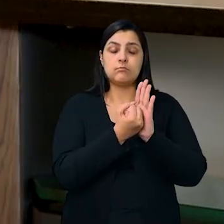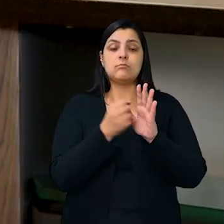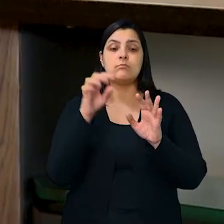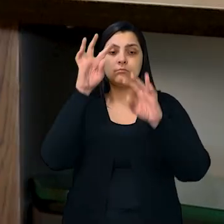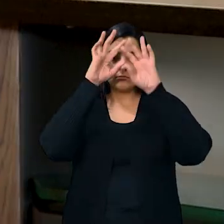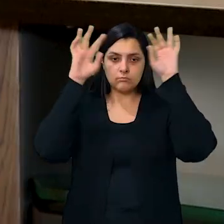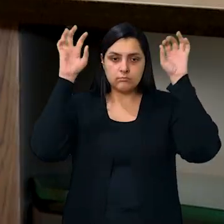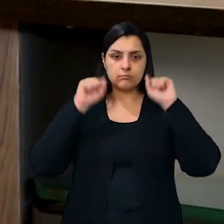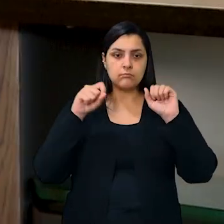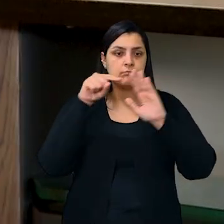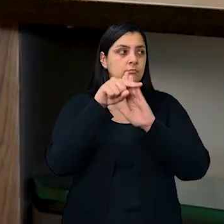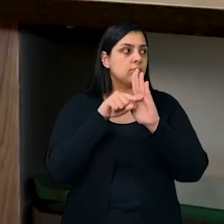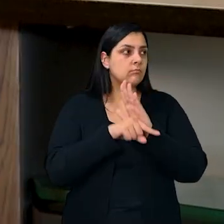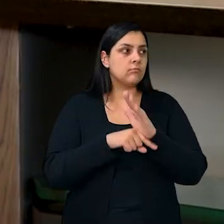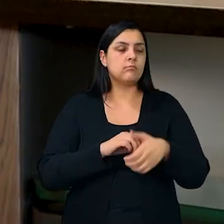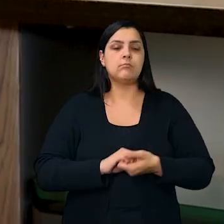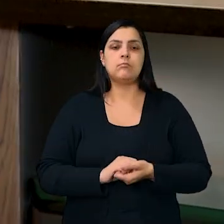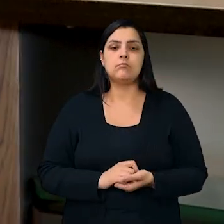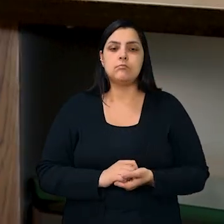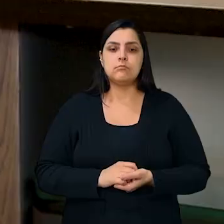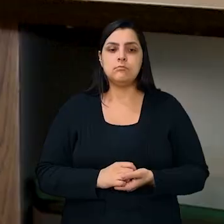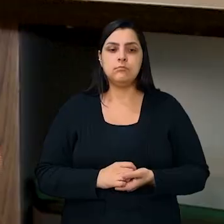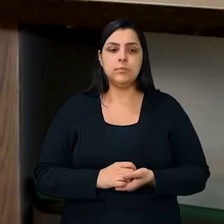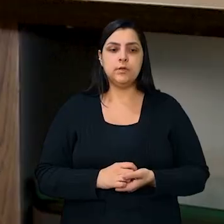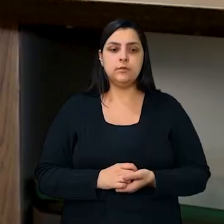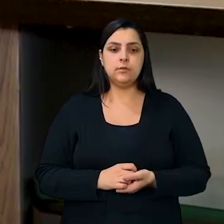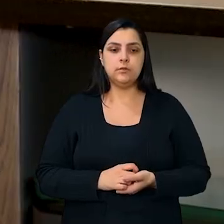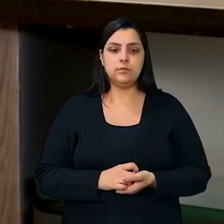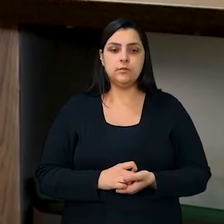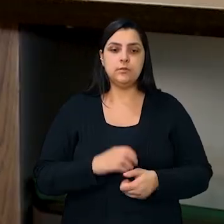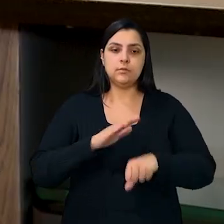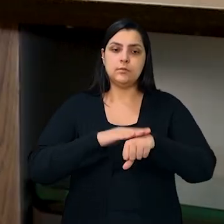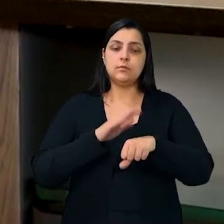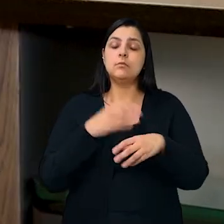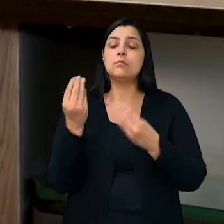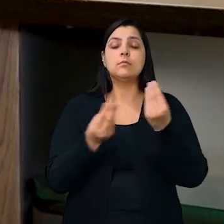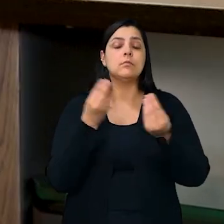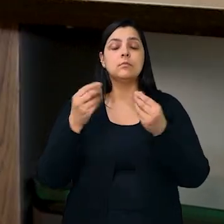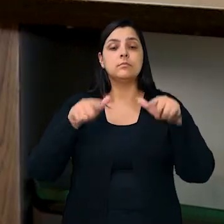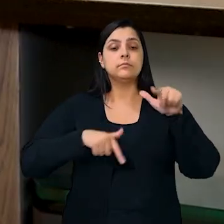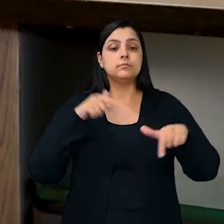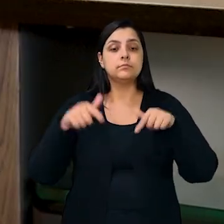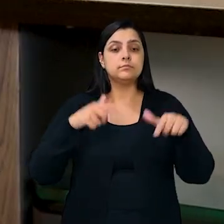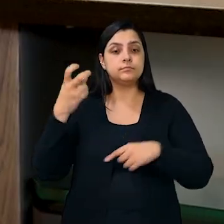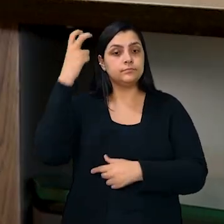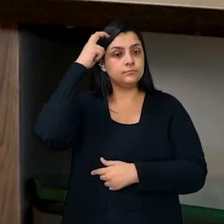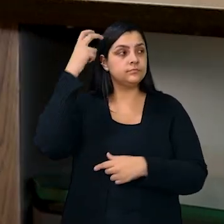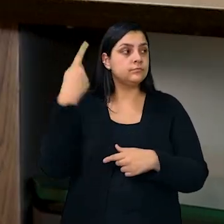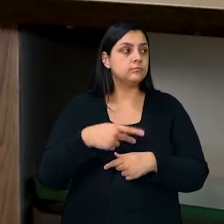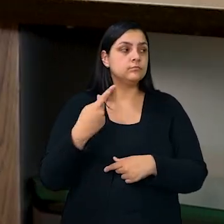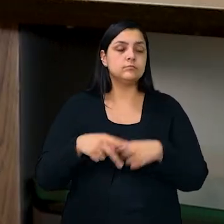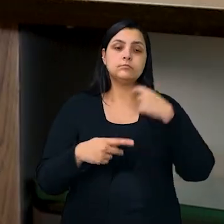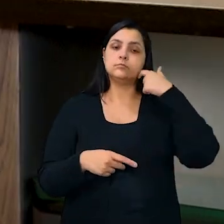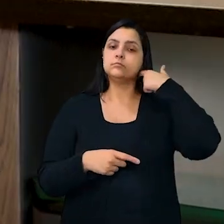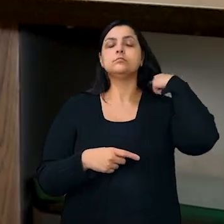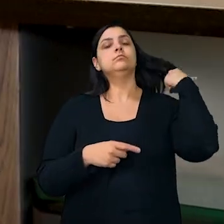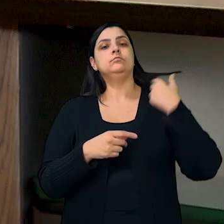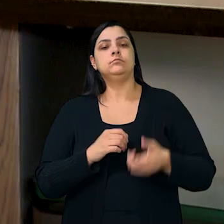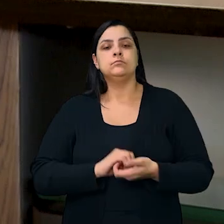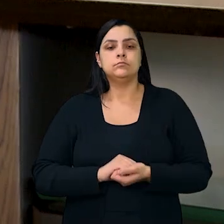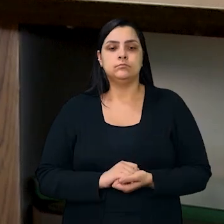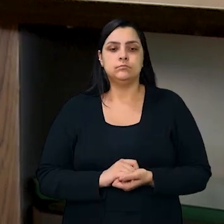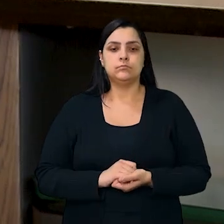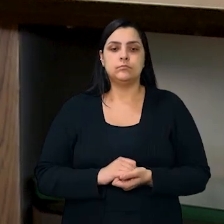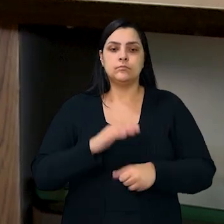Tribunal Pacificador e Gabinete Pacificador. O que eles representam e como eles atuam na cultura institucional de